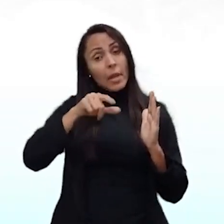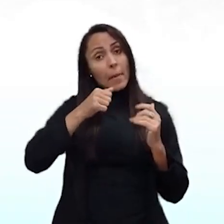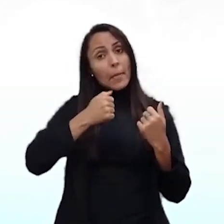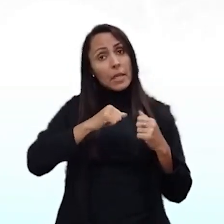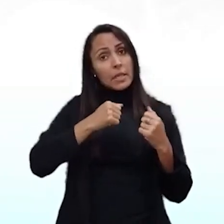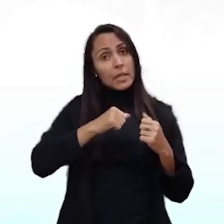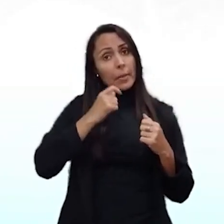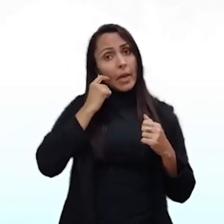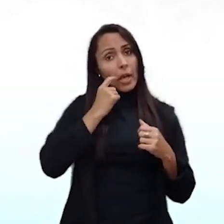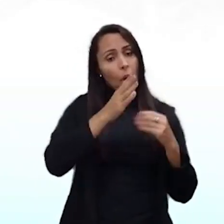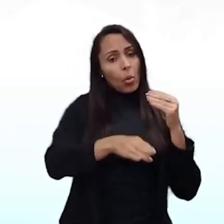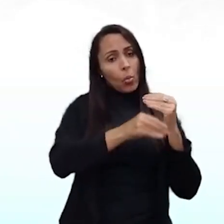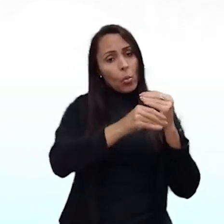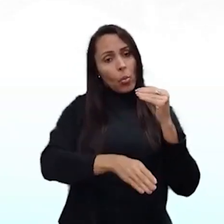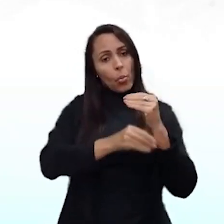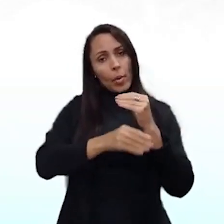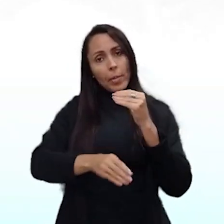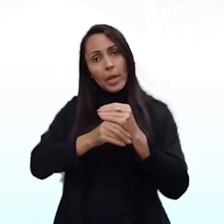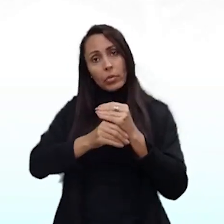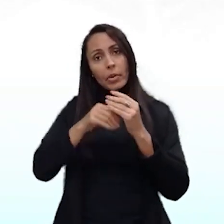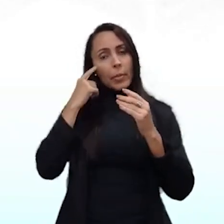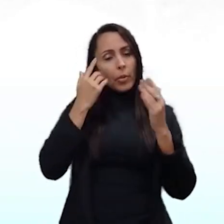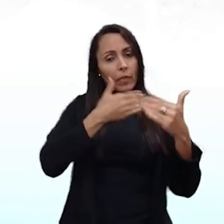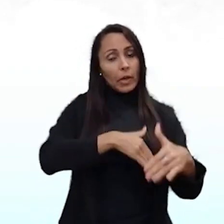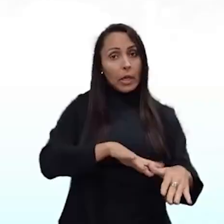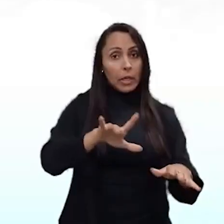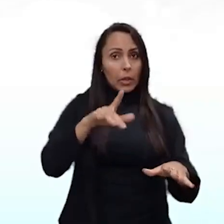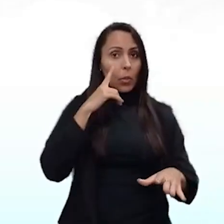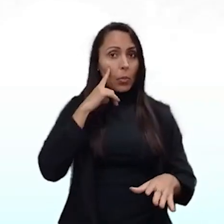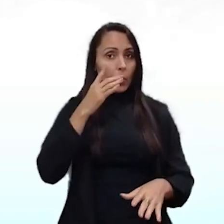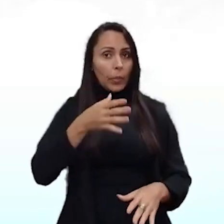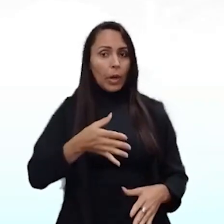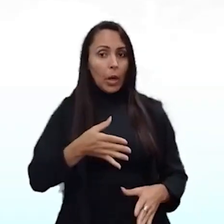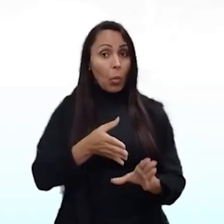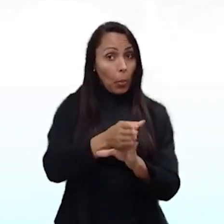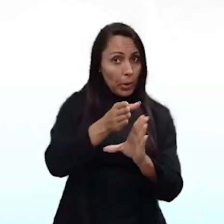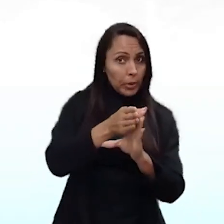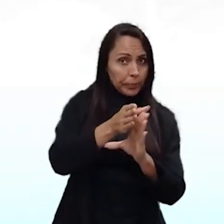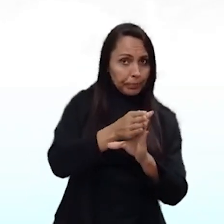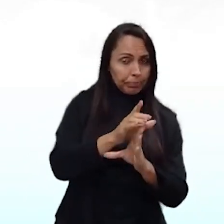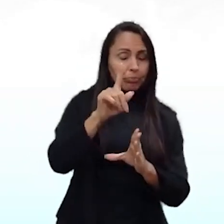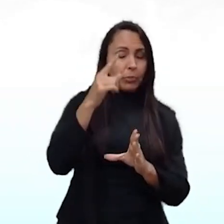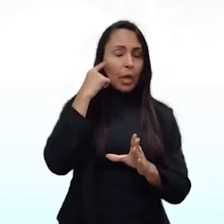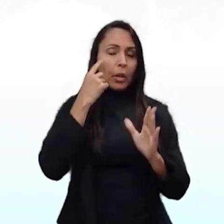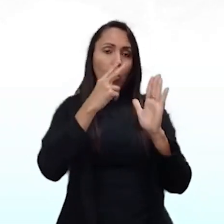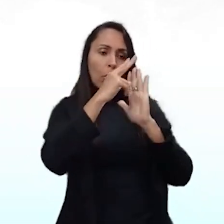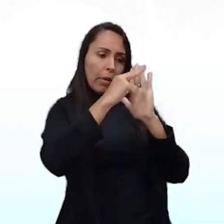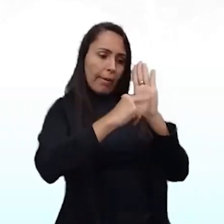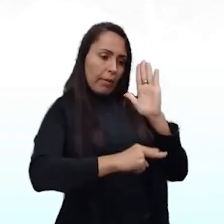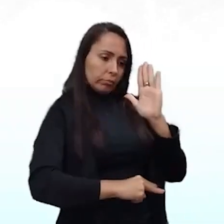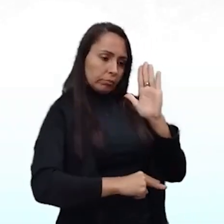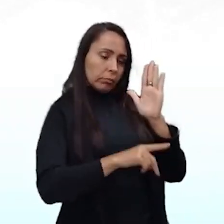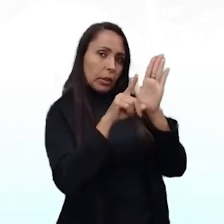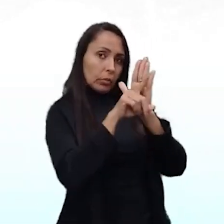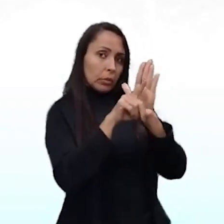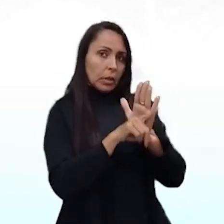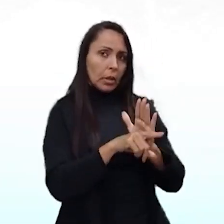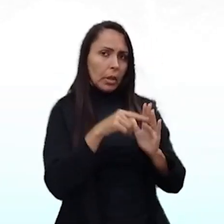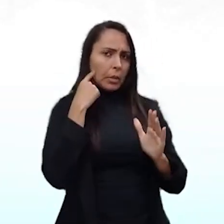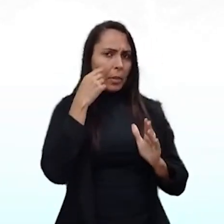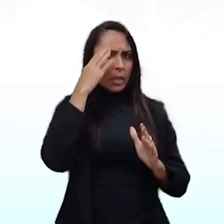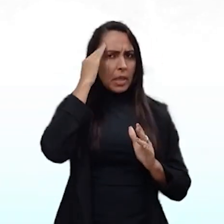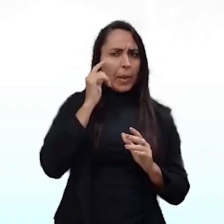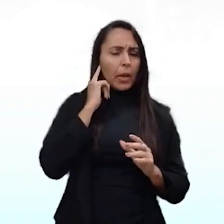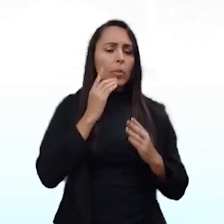os atalhos da prova. Então eu sugiro o seguinte, leia o comando da questão para saber o que é que ele